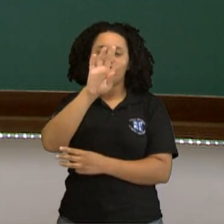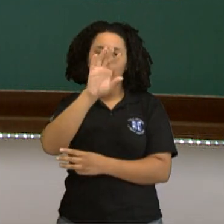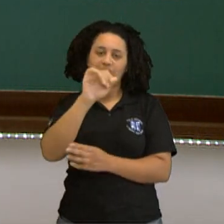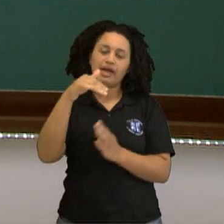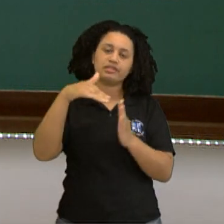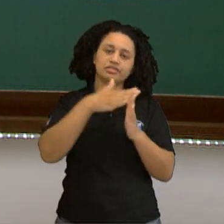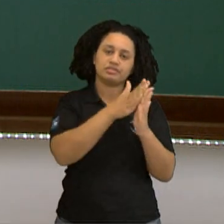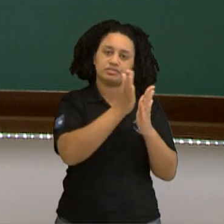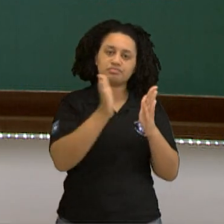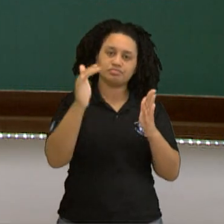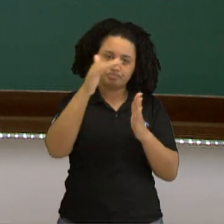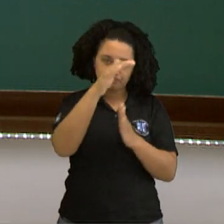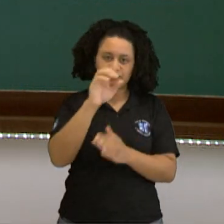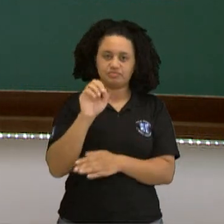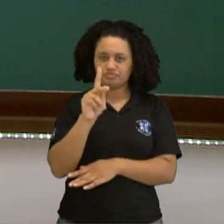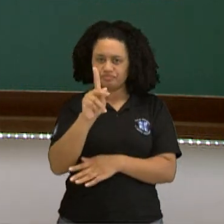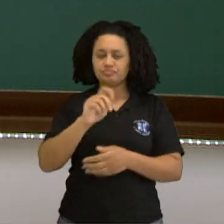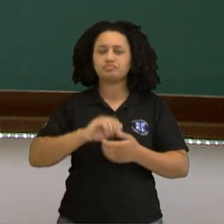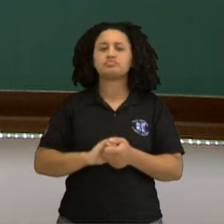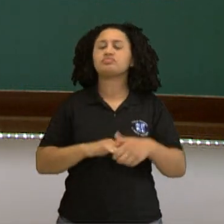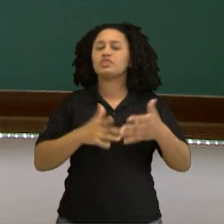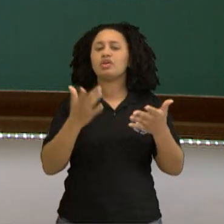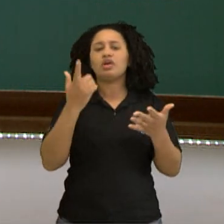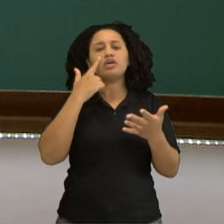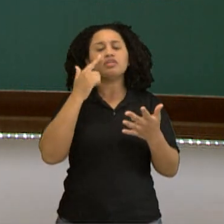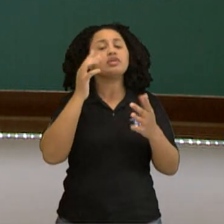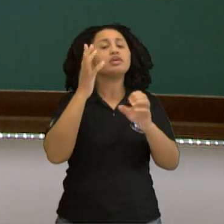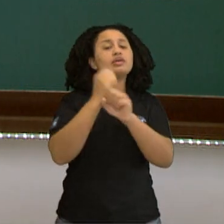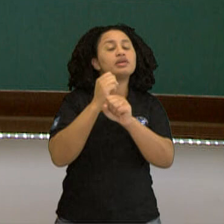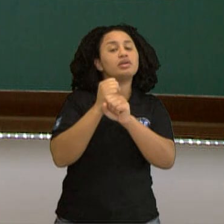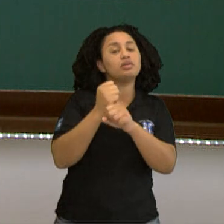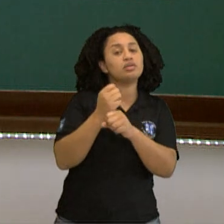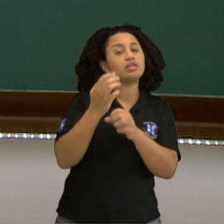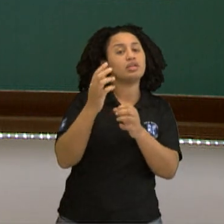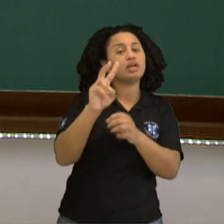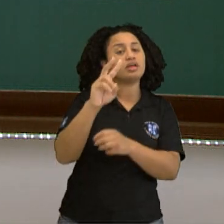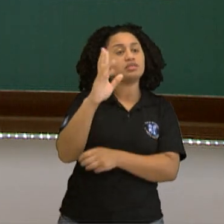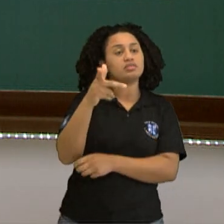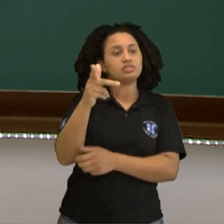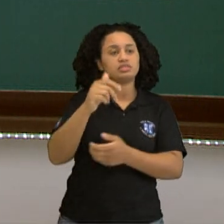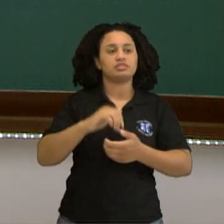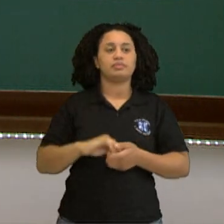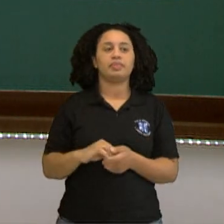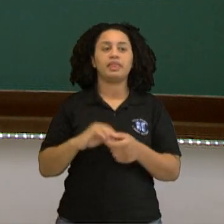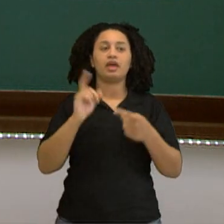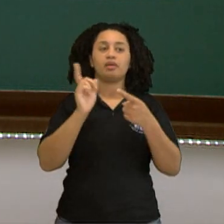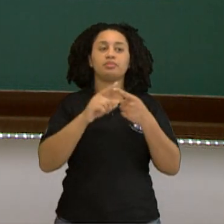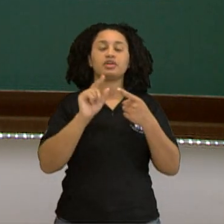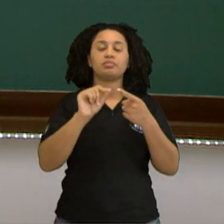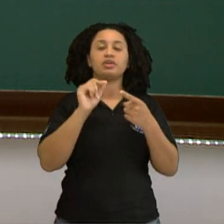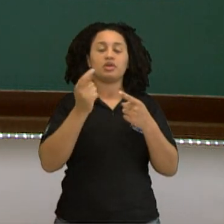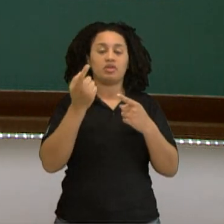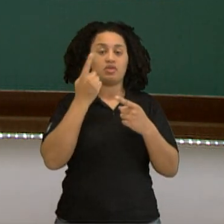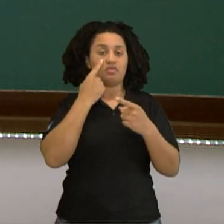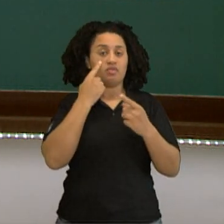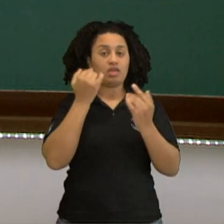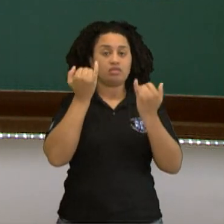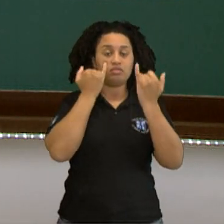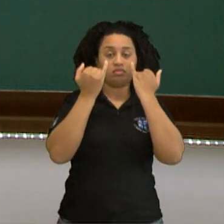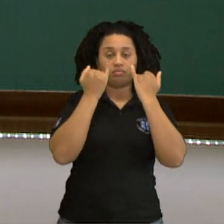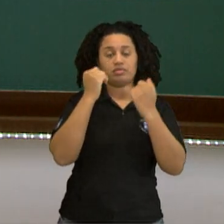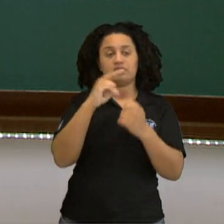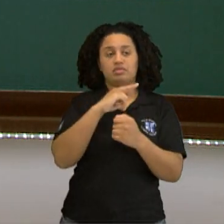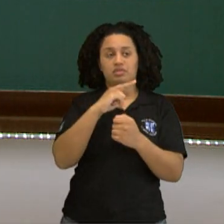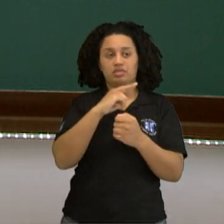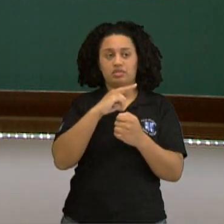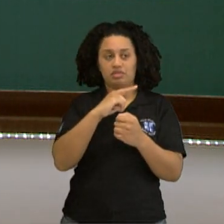e assim por diante. Beleza? Vamos calcular essa velocidade aqui, como é que faria. Primeira coisa que eu vou fazer é olhar as informações. Como eu